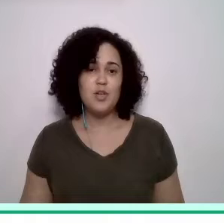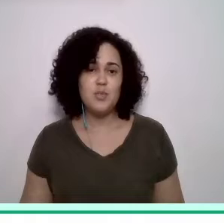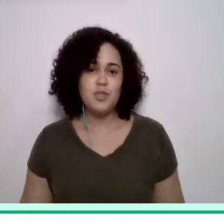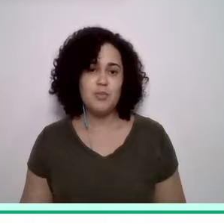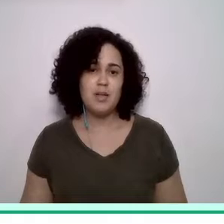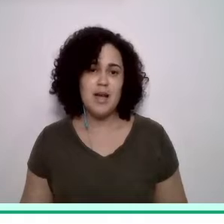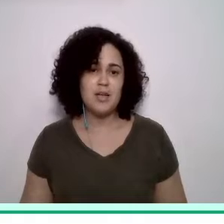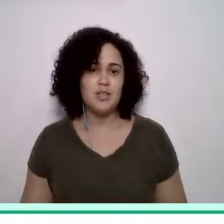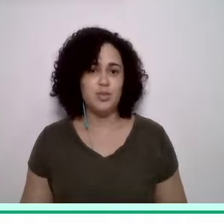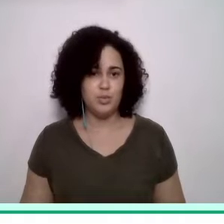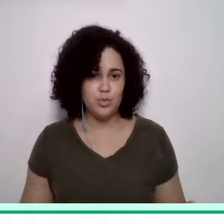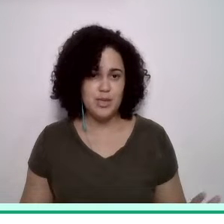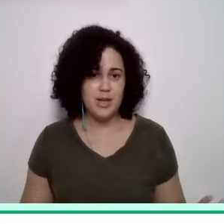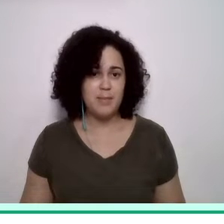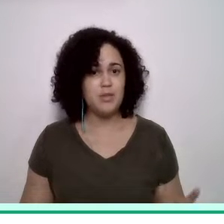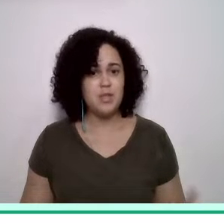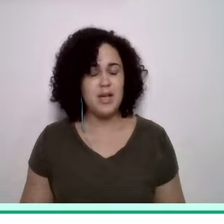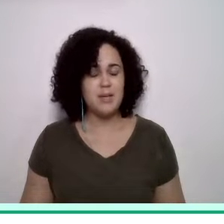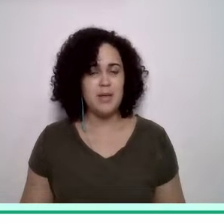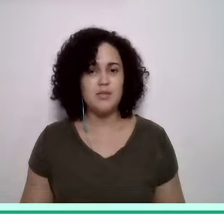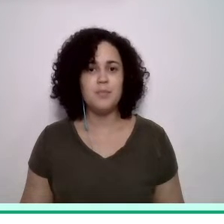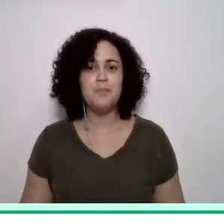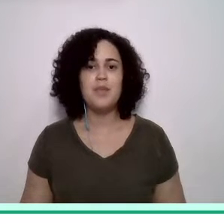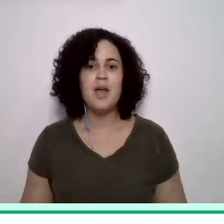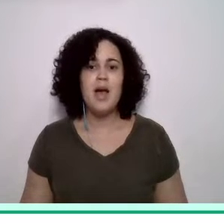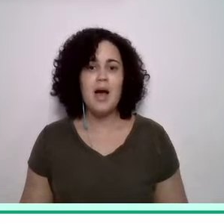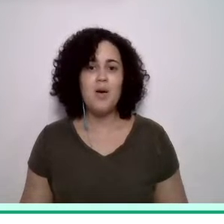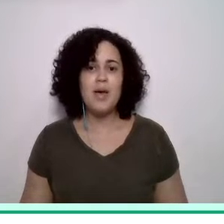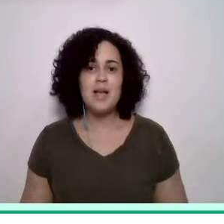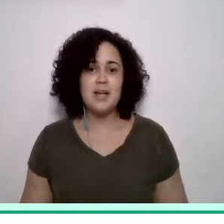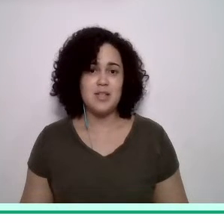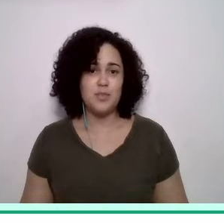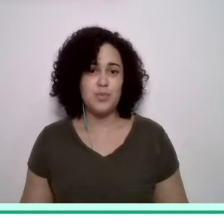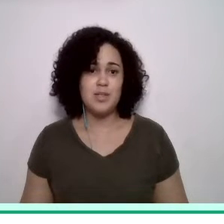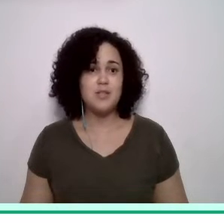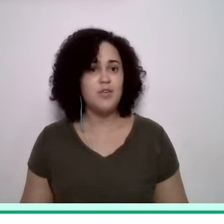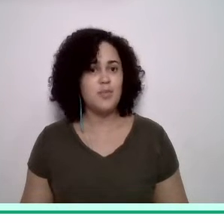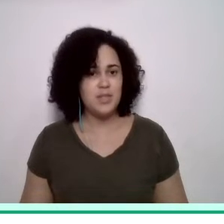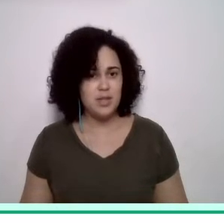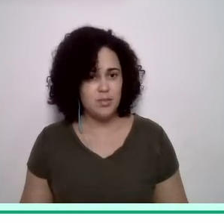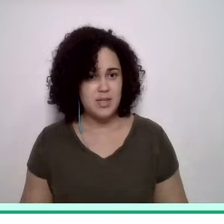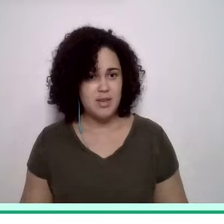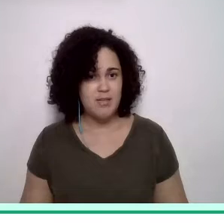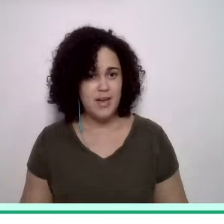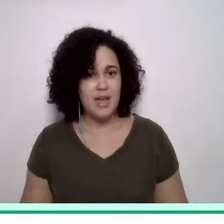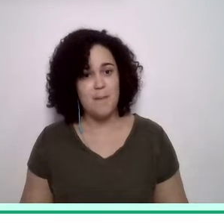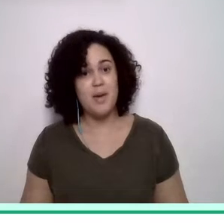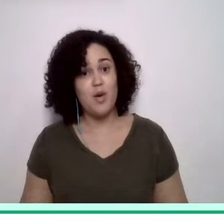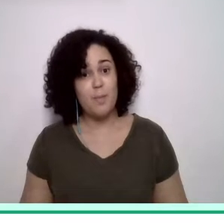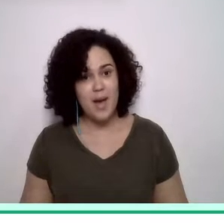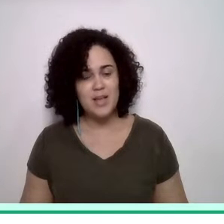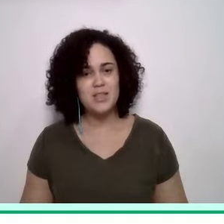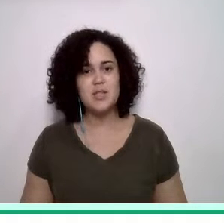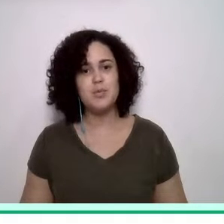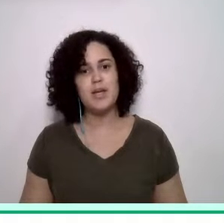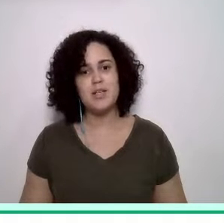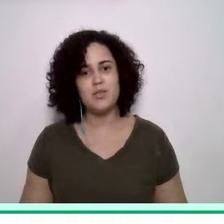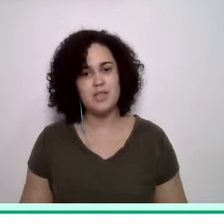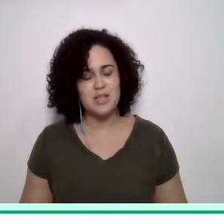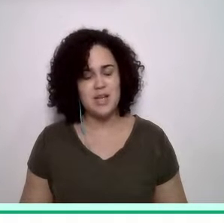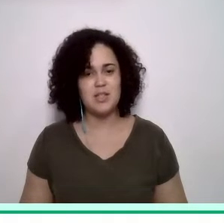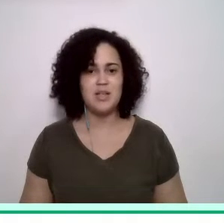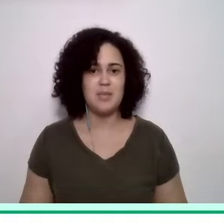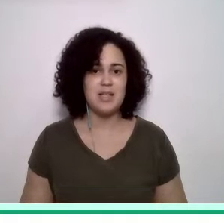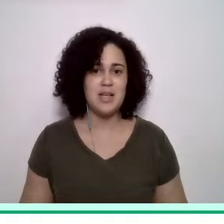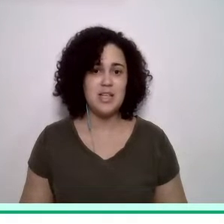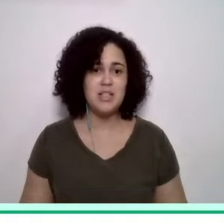a biodisponibilidade dos elementos em alimentos. Ao realizar as buscas, foi possível observar que a maior parte das publicações